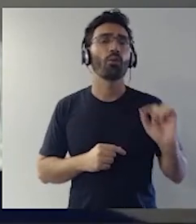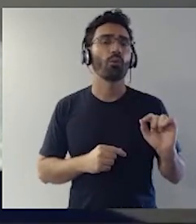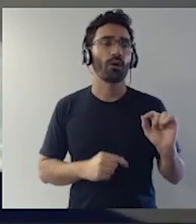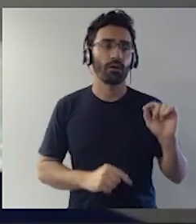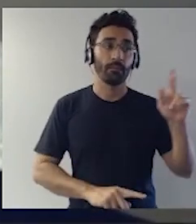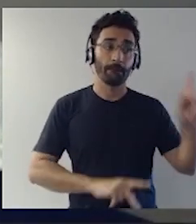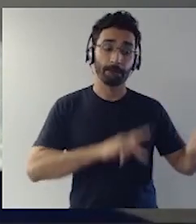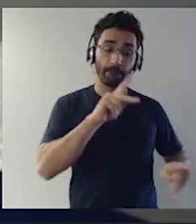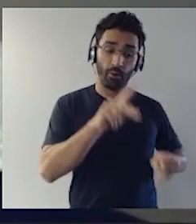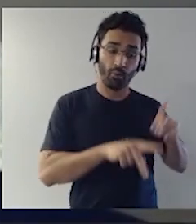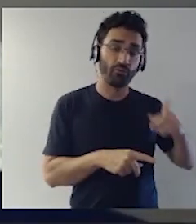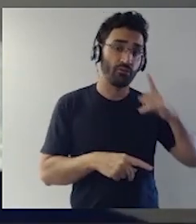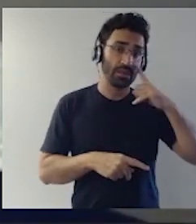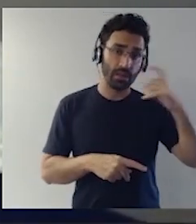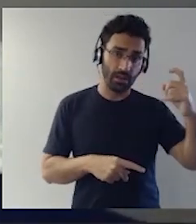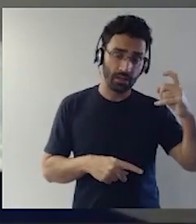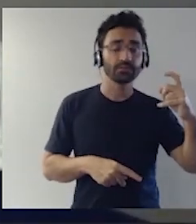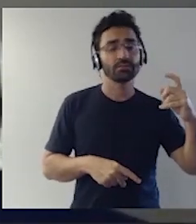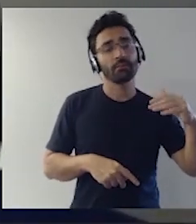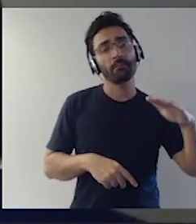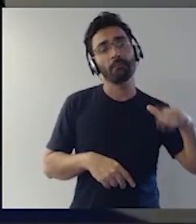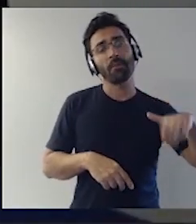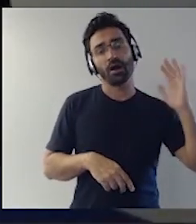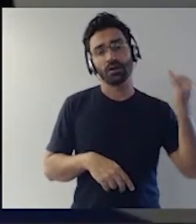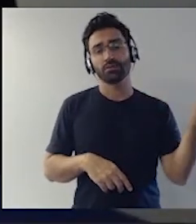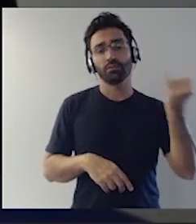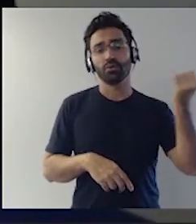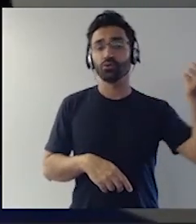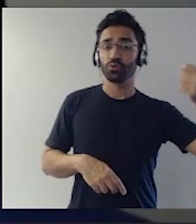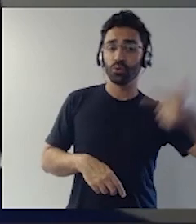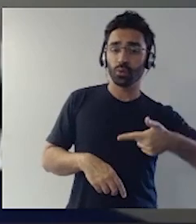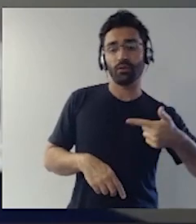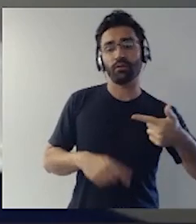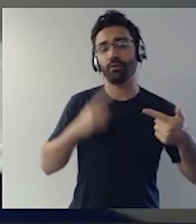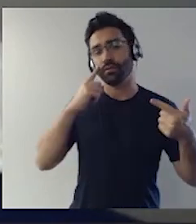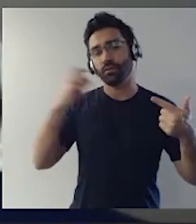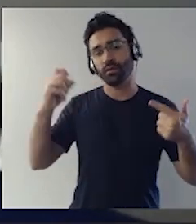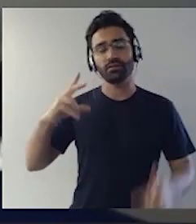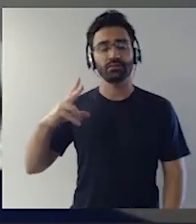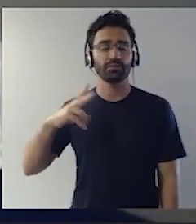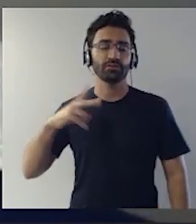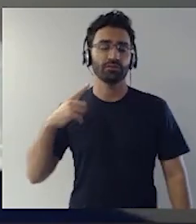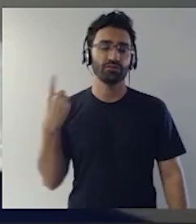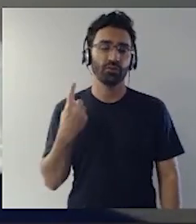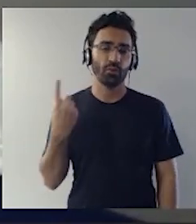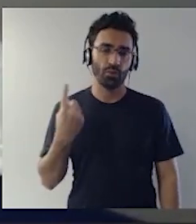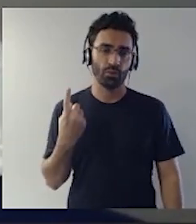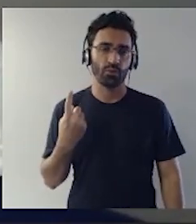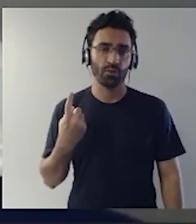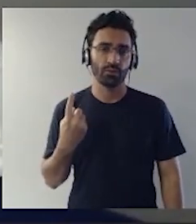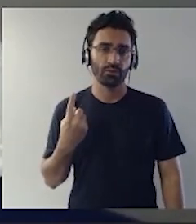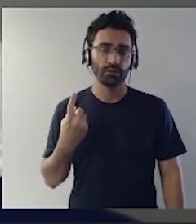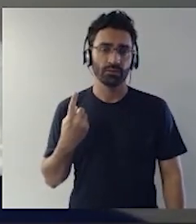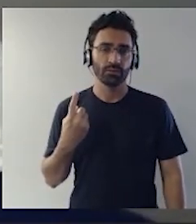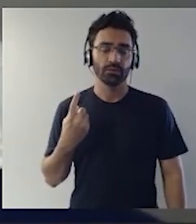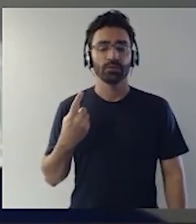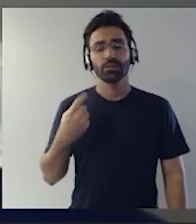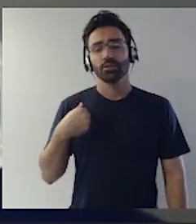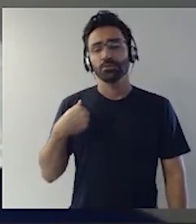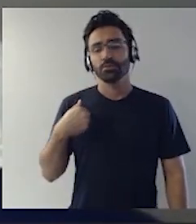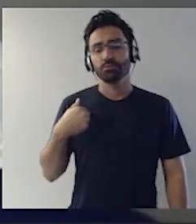o particular e mostra uma nova energia do direito administrativo. Eu não vejo com a